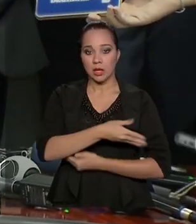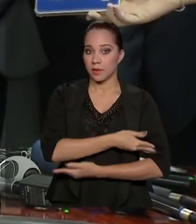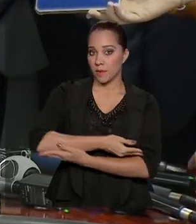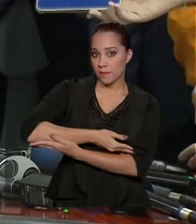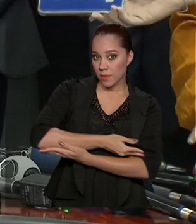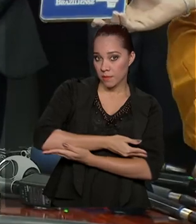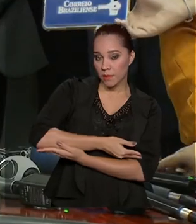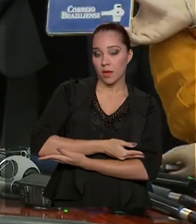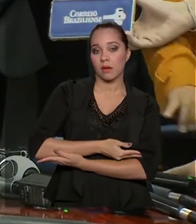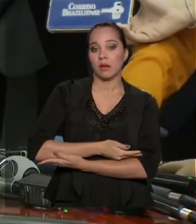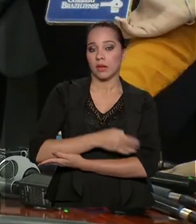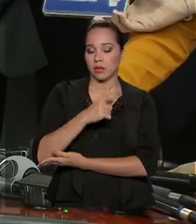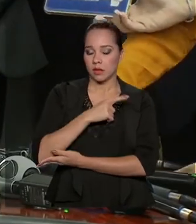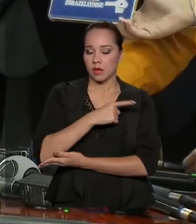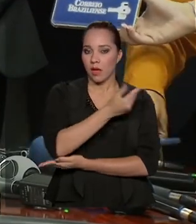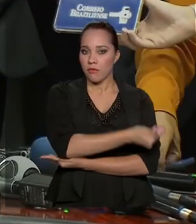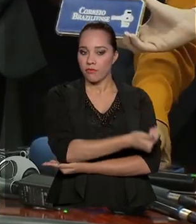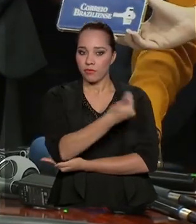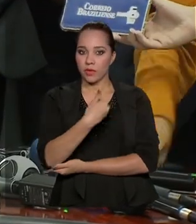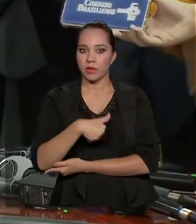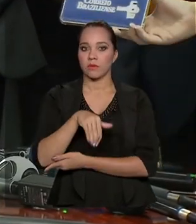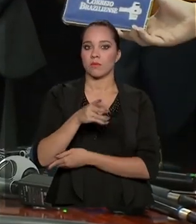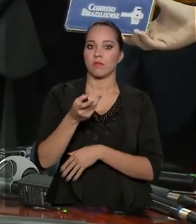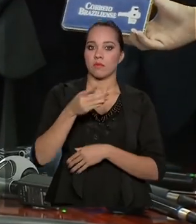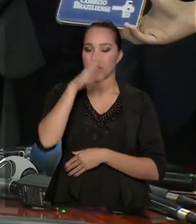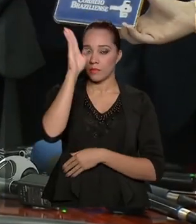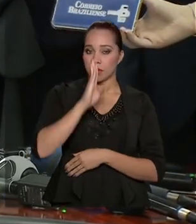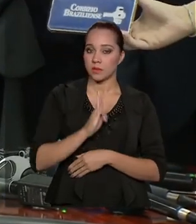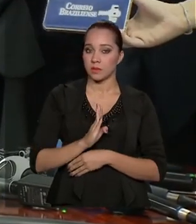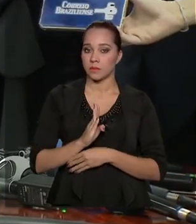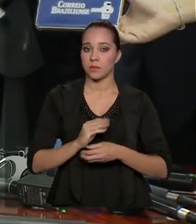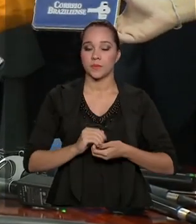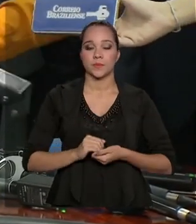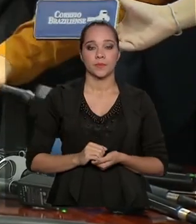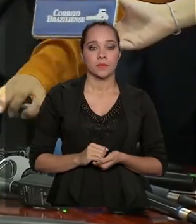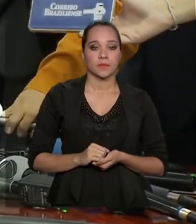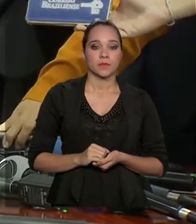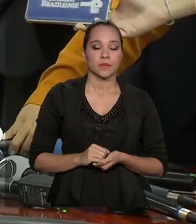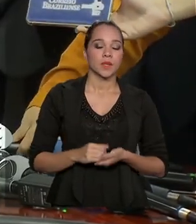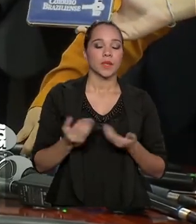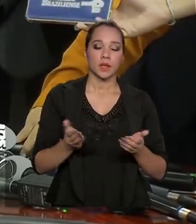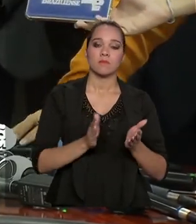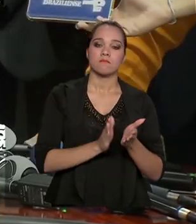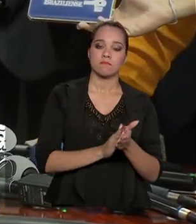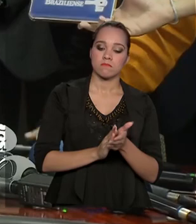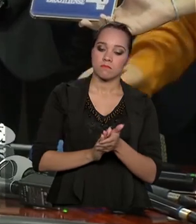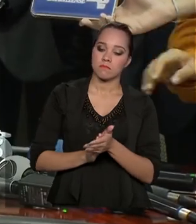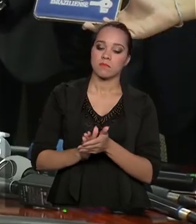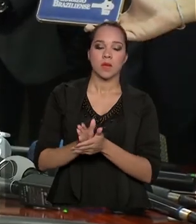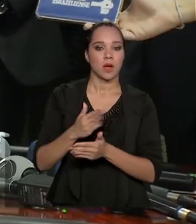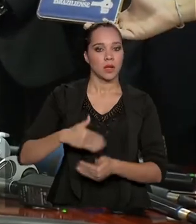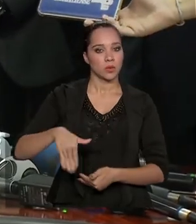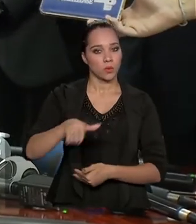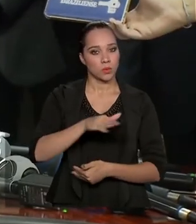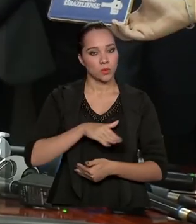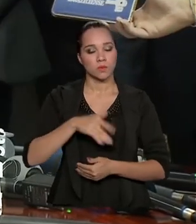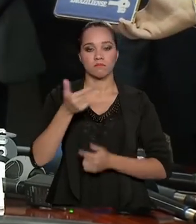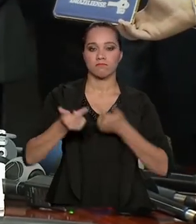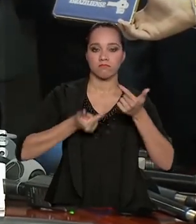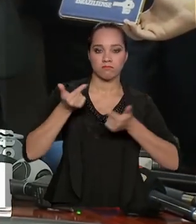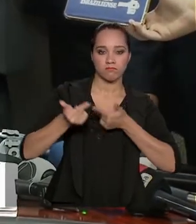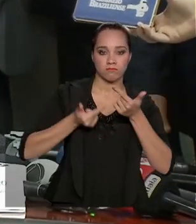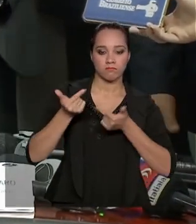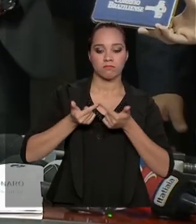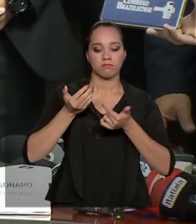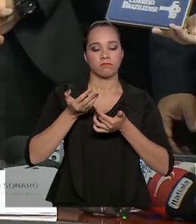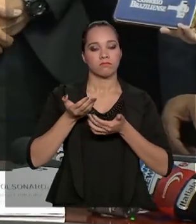vindo para o Brasil. E parabenizar aqui todos os envolvidos nessa